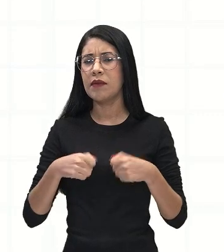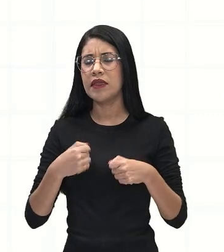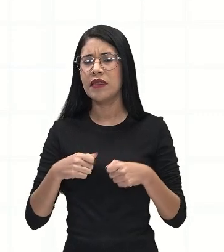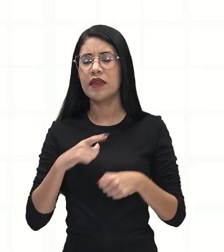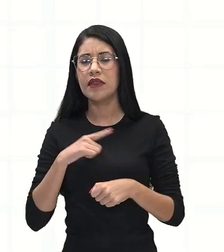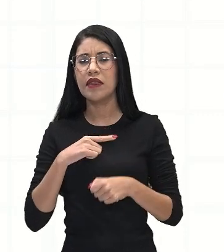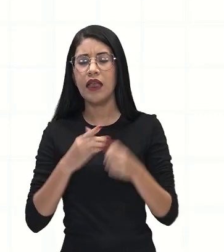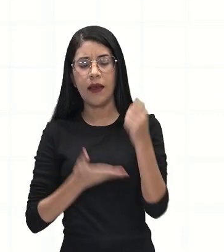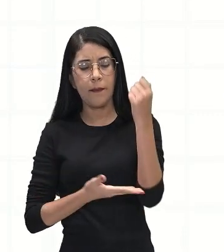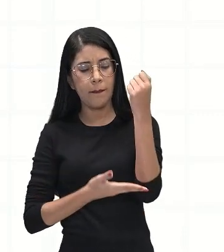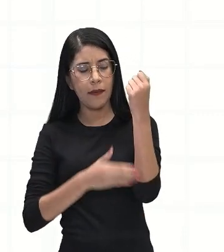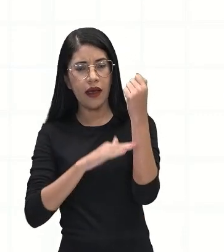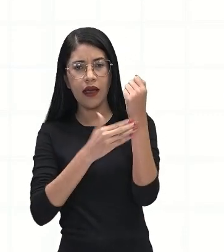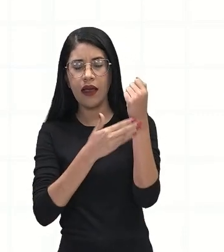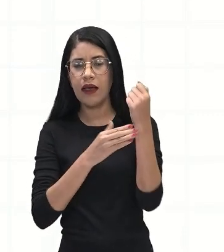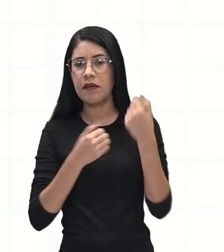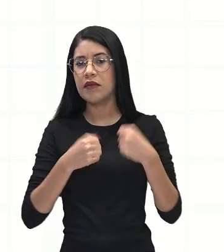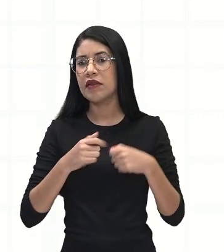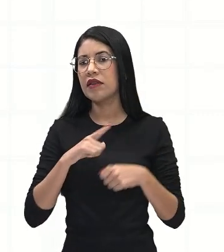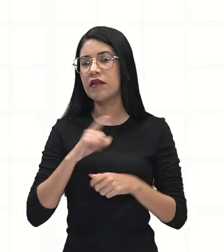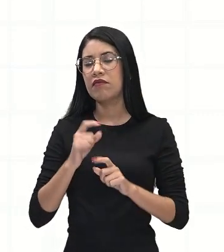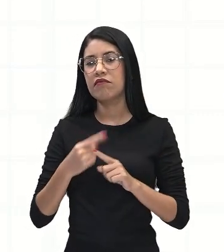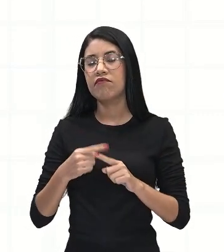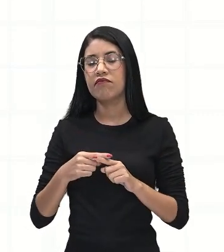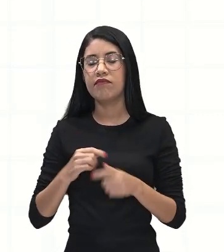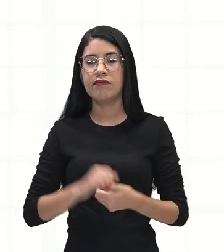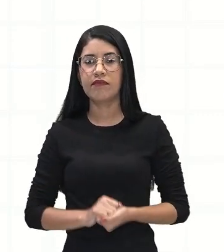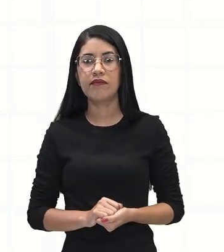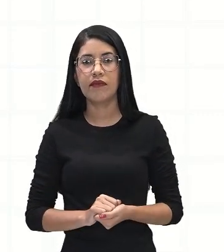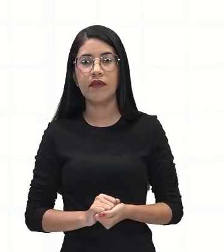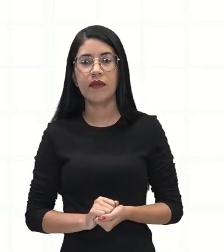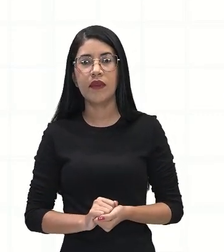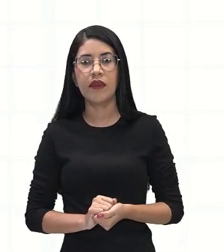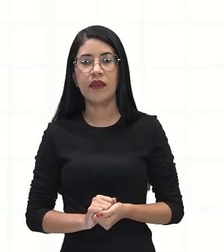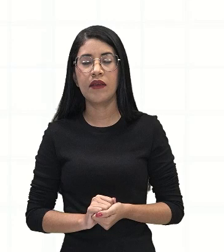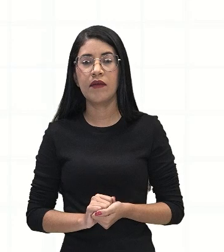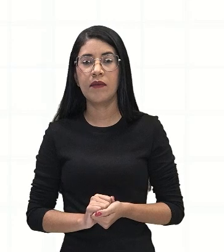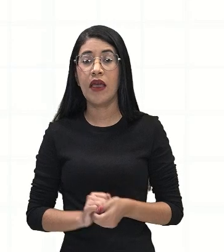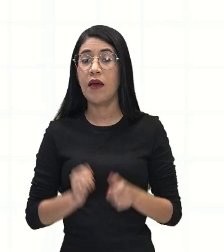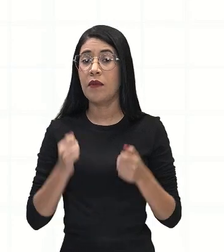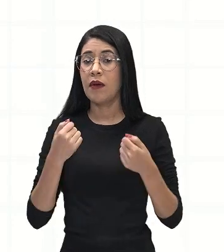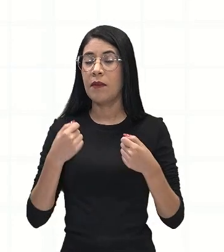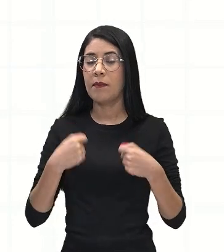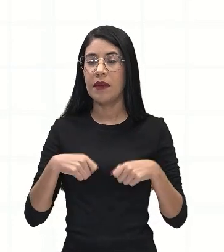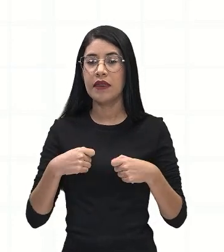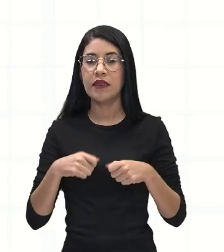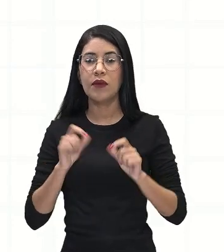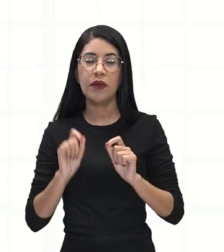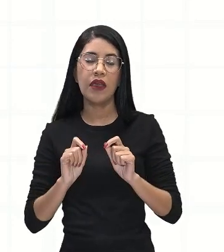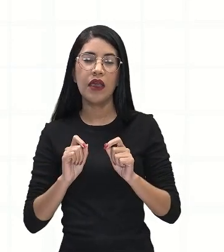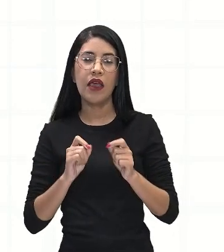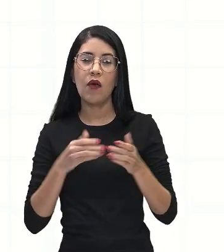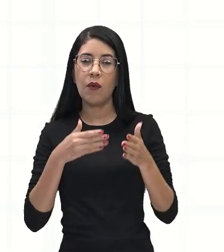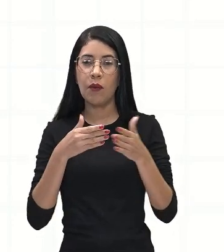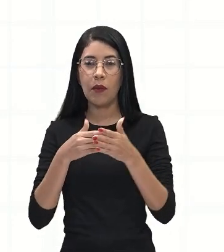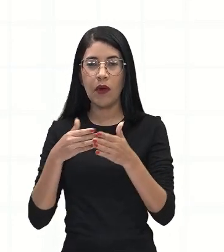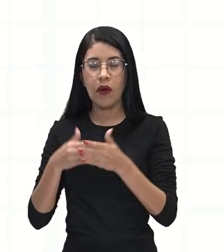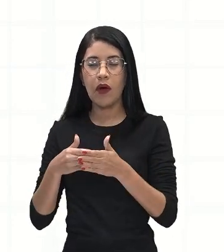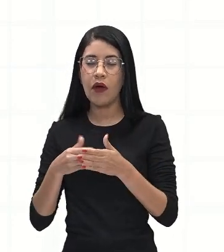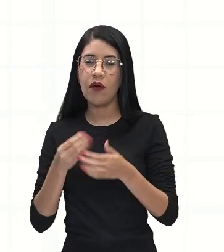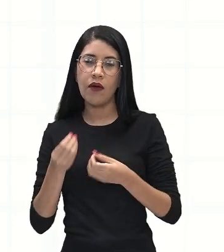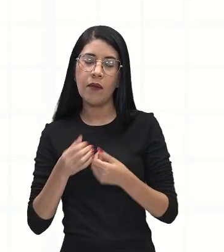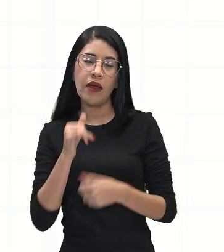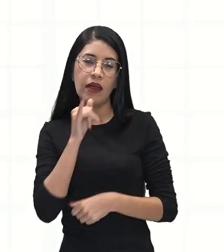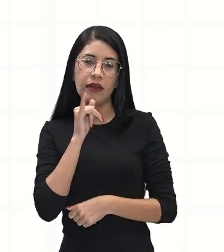na visão lateral que a gente está vendo aqui? Justamente para diminuir o impacto causado pelas nossas ações, como,